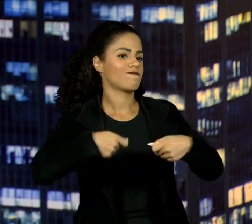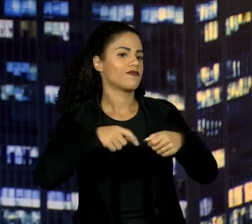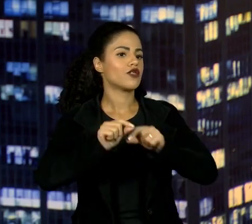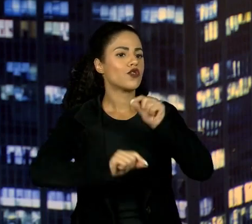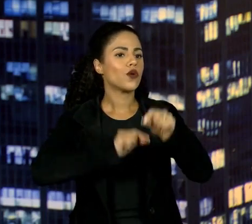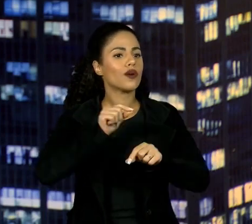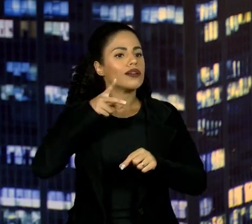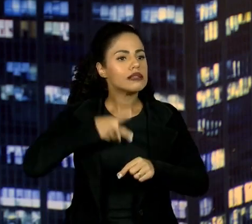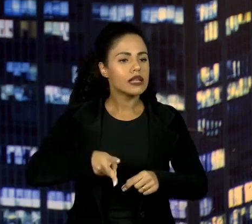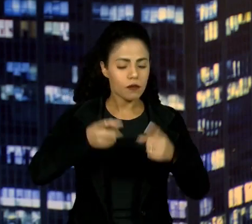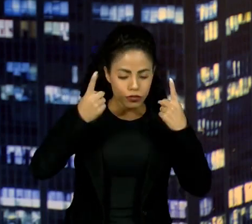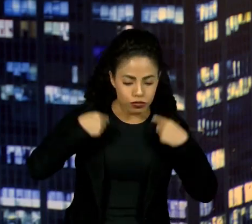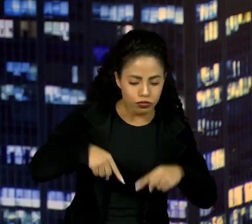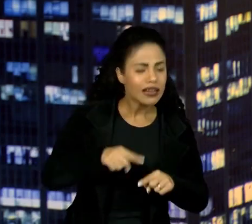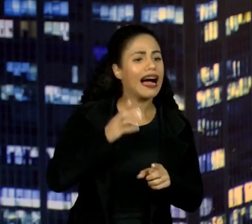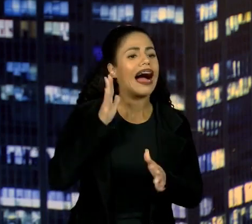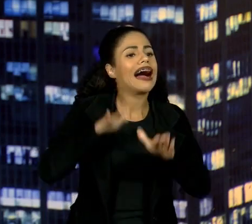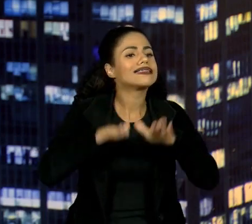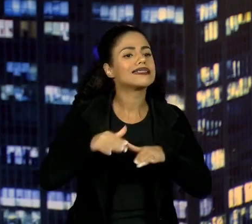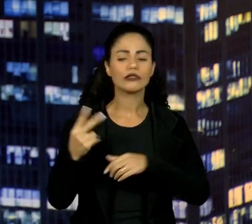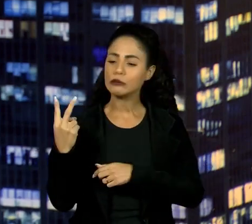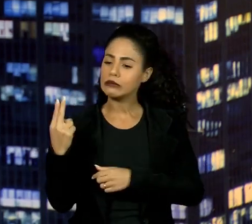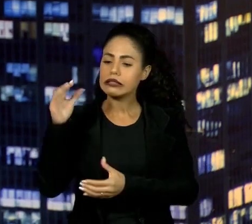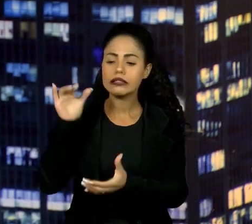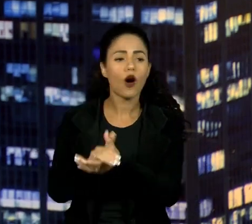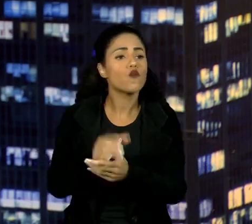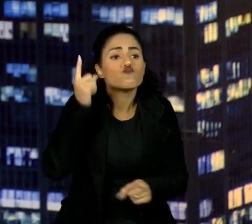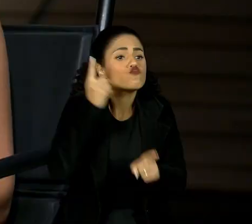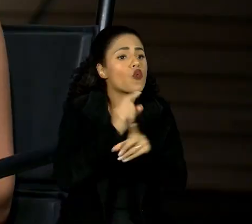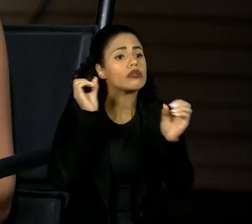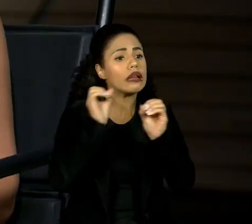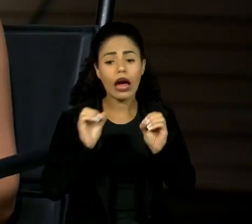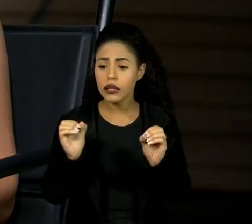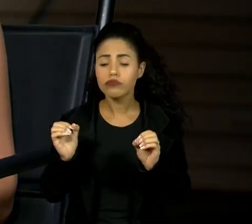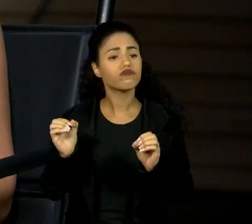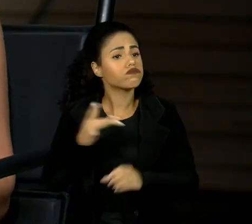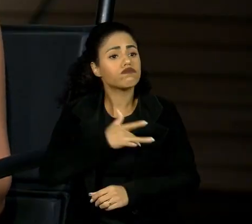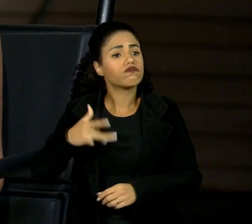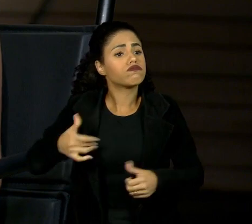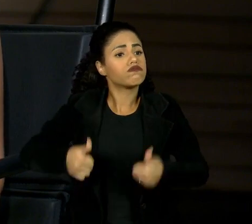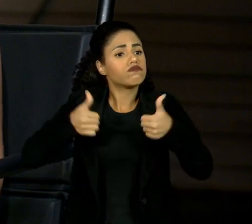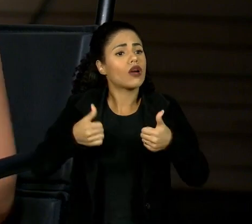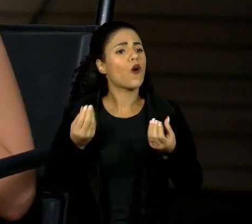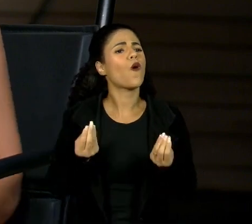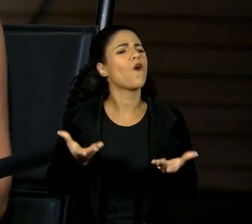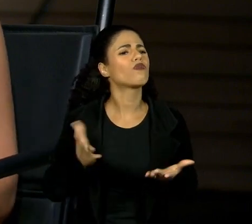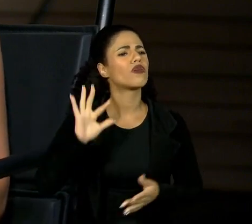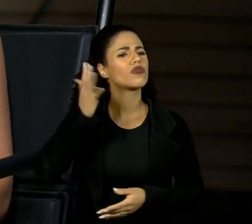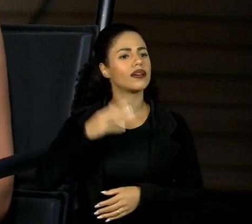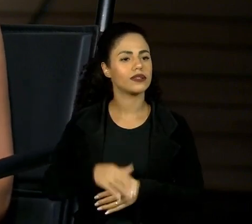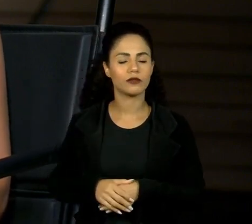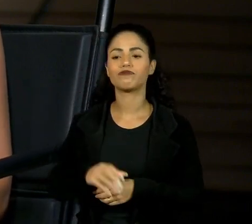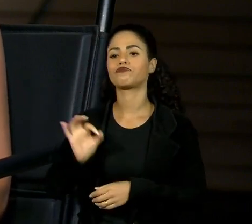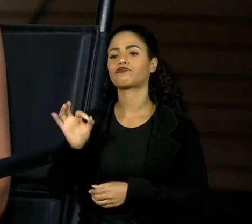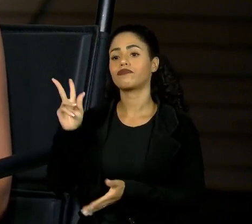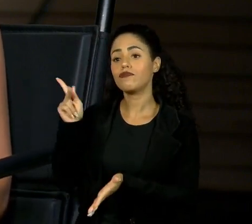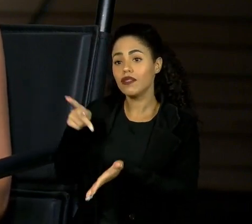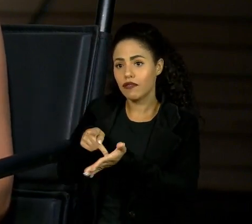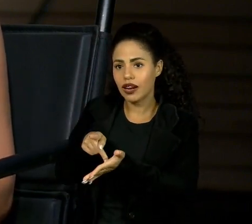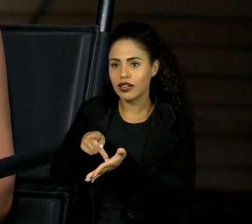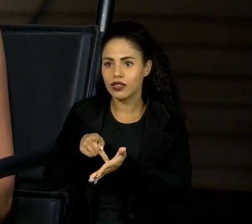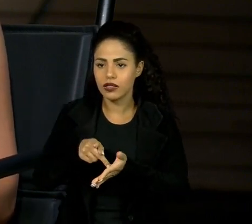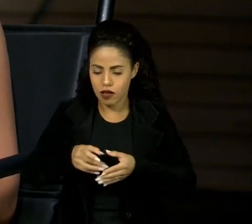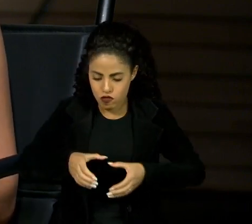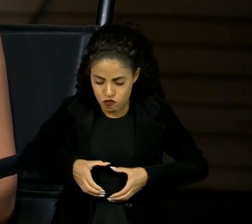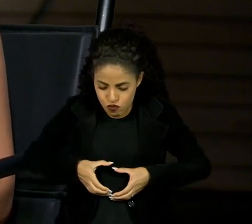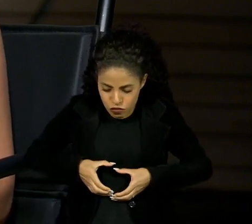investigação no casal e não encontrar nada e mesmo assim eles não conseguirem engravidar? É super importante pesquisar endometriose. Endometriose é uma